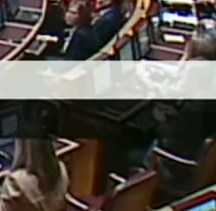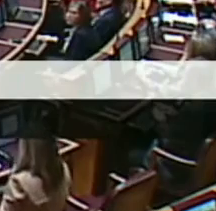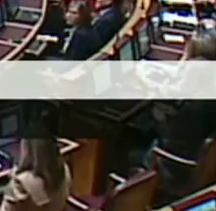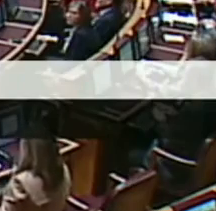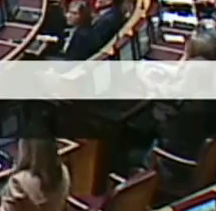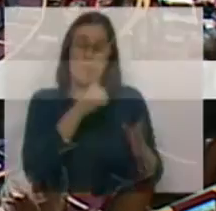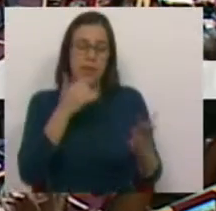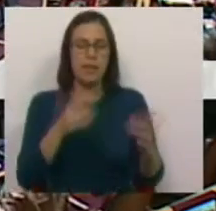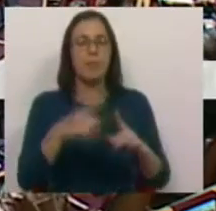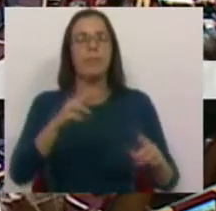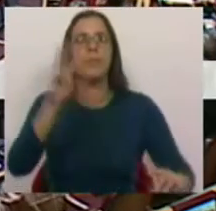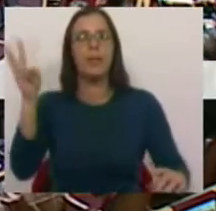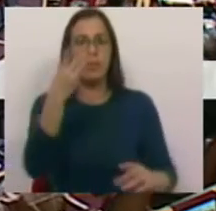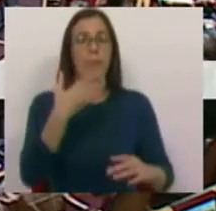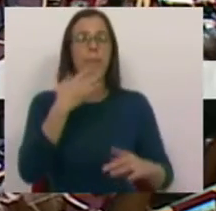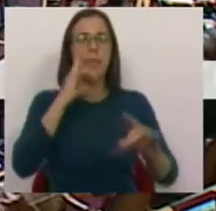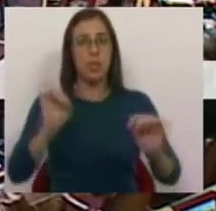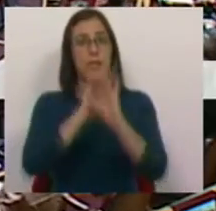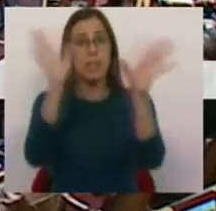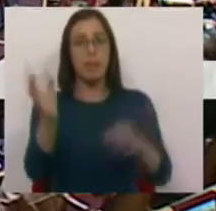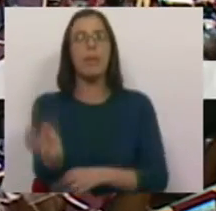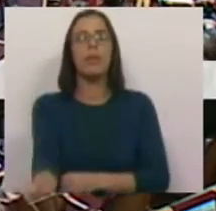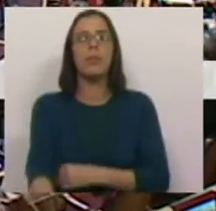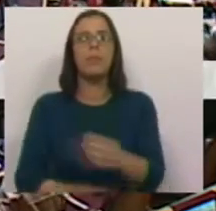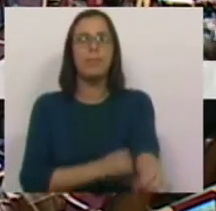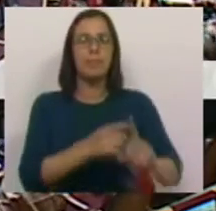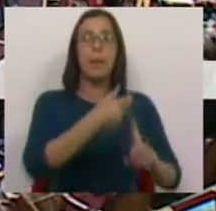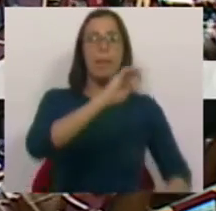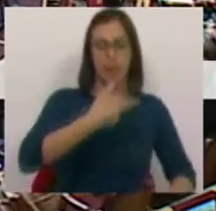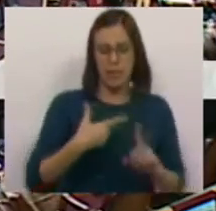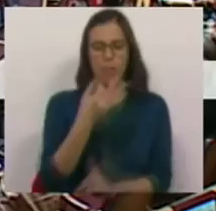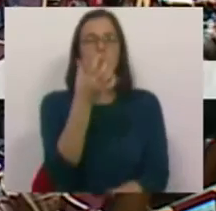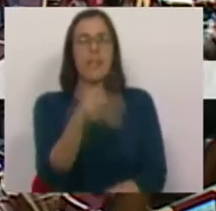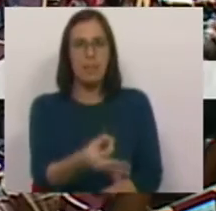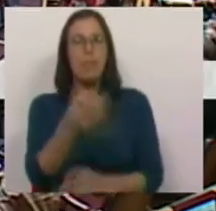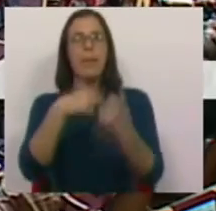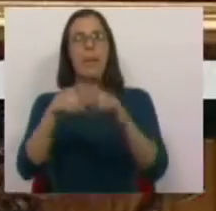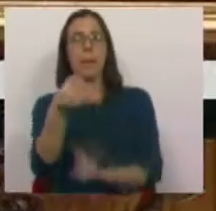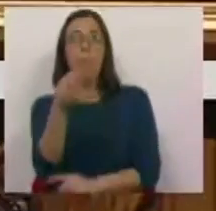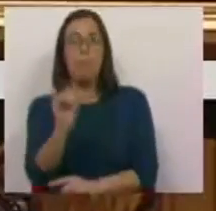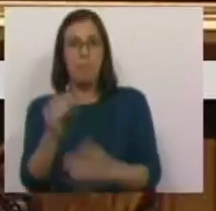Tem 3 pedidos de esclarecimento. PSD, PCP,